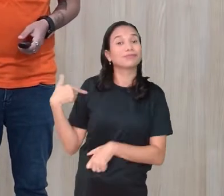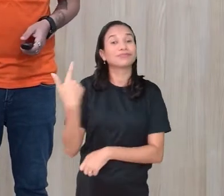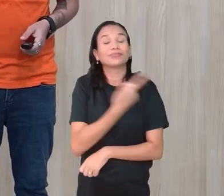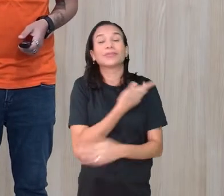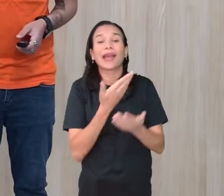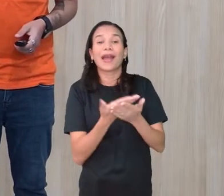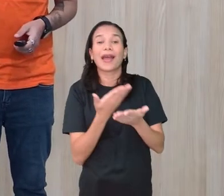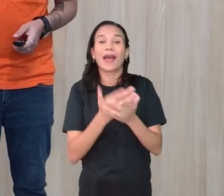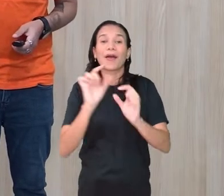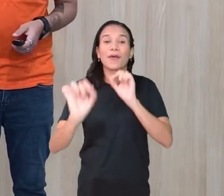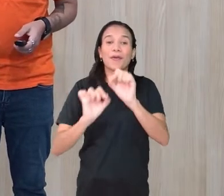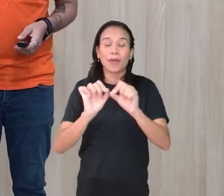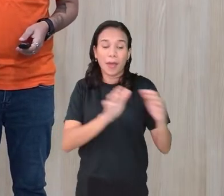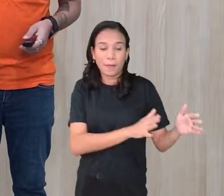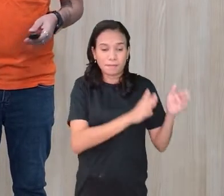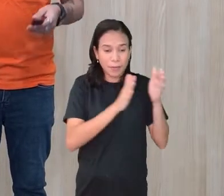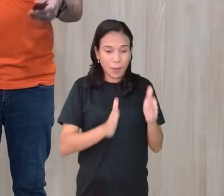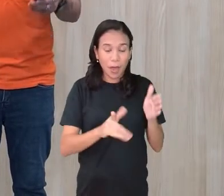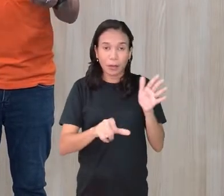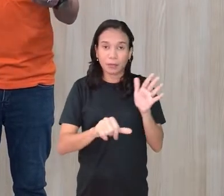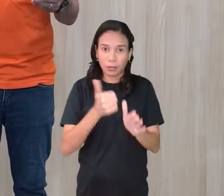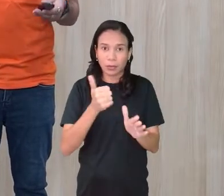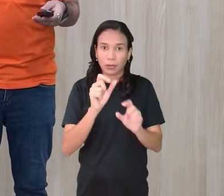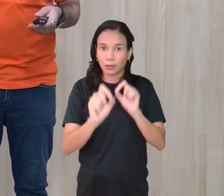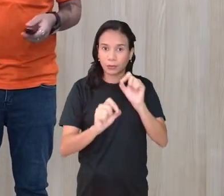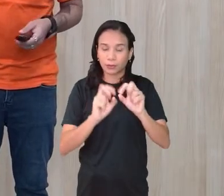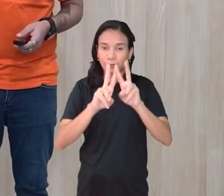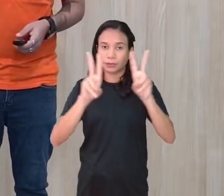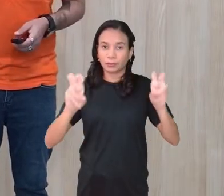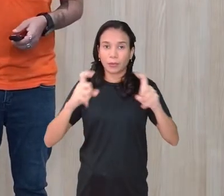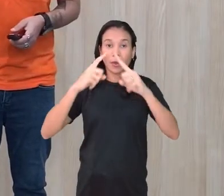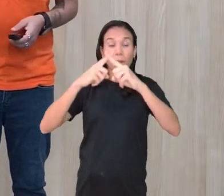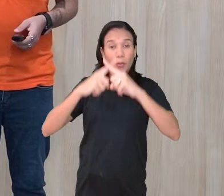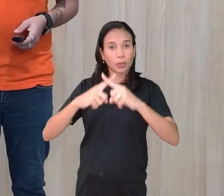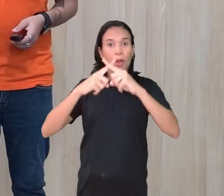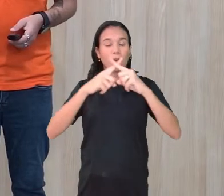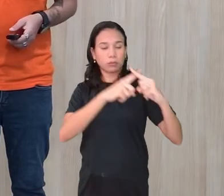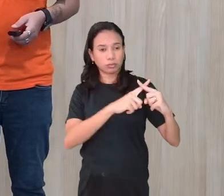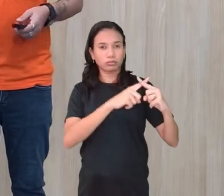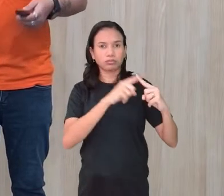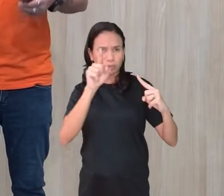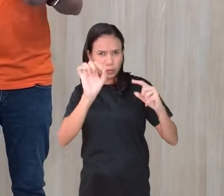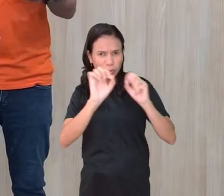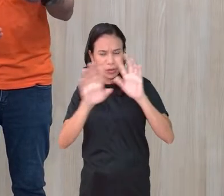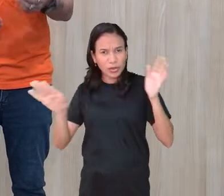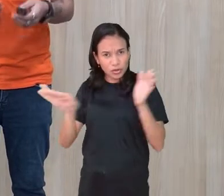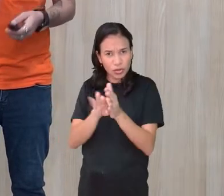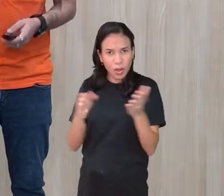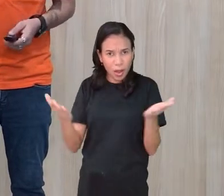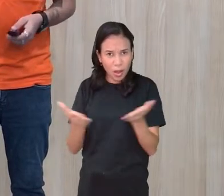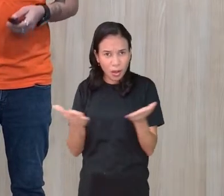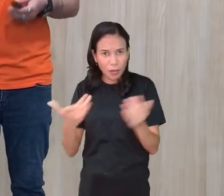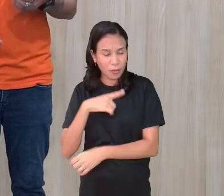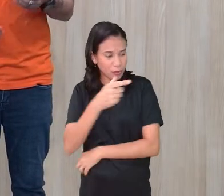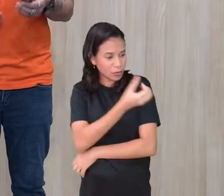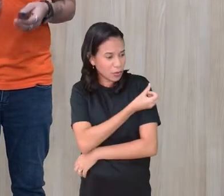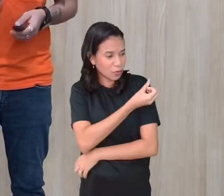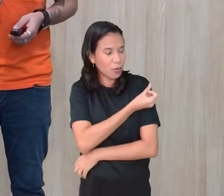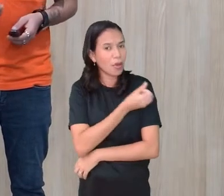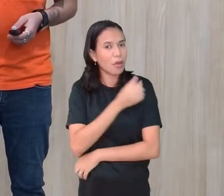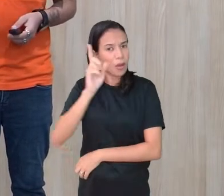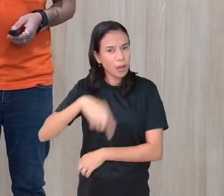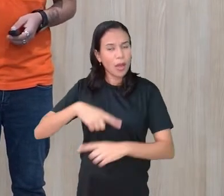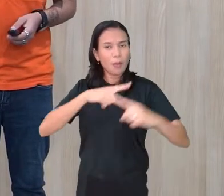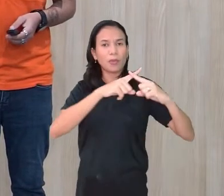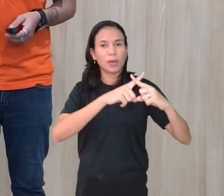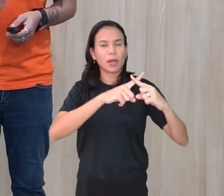seja, a primeira parte de uma aula sobre as multiplicações. Você está chegando no 6º ano, mas a multiplicação já é um tipo de